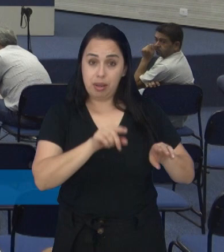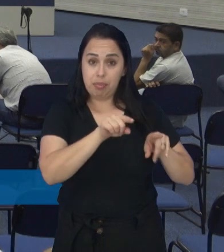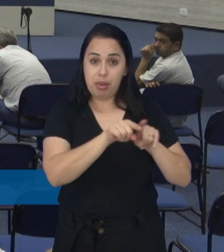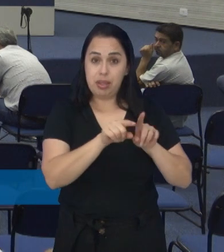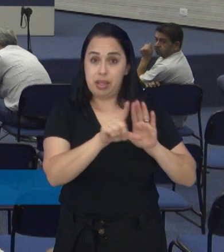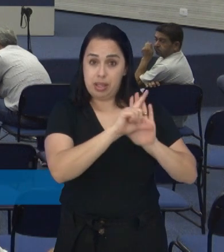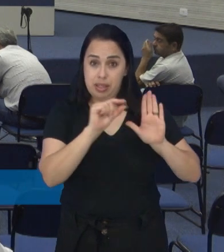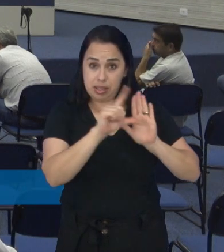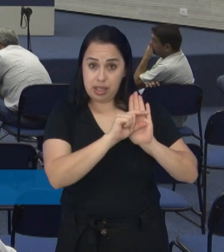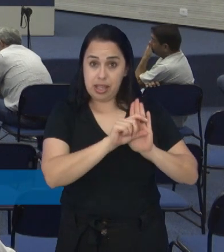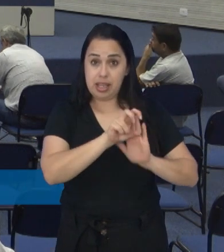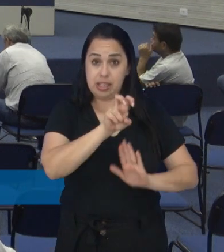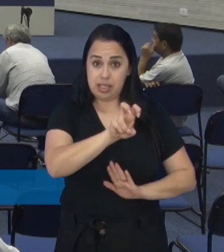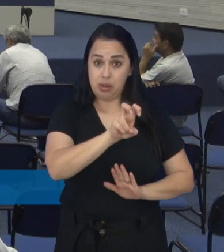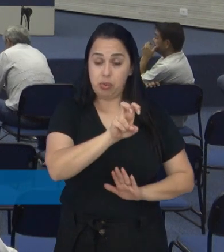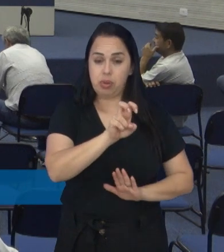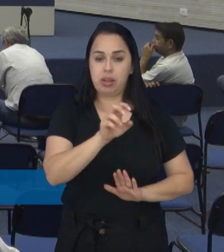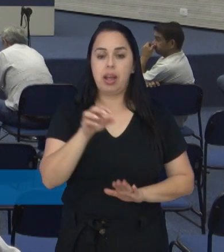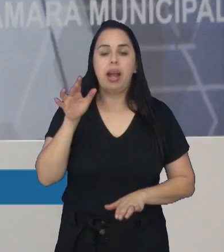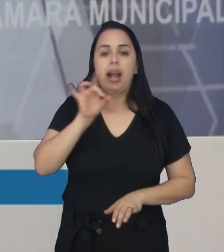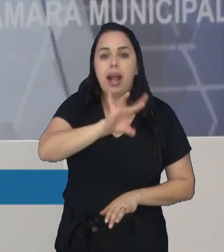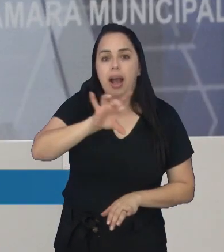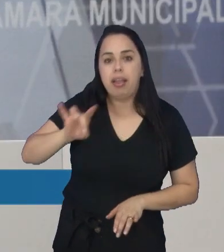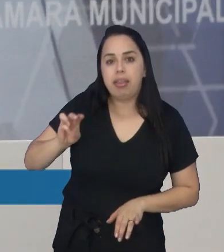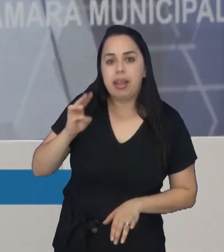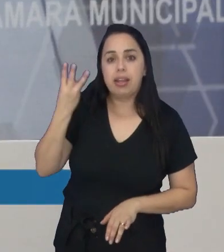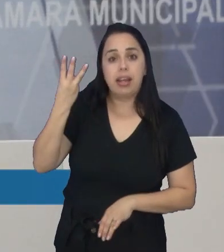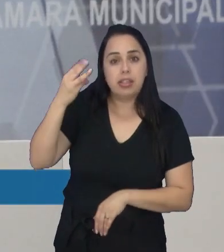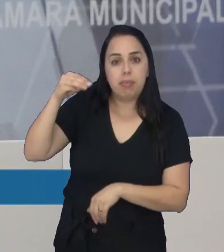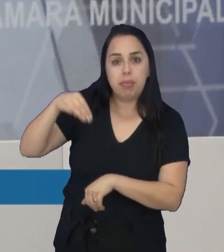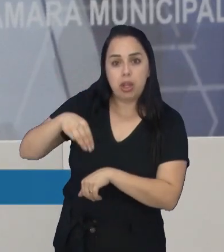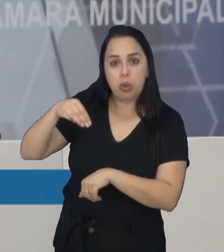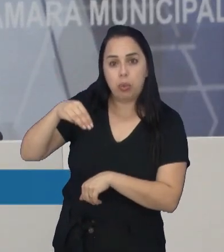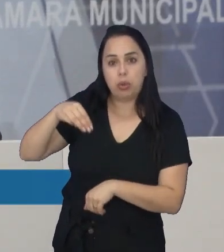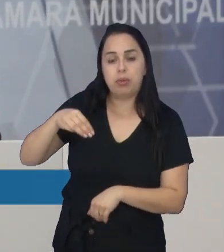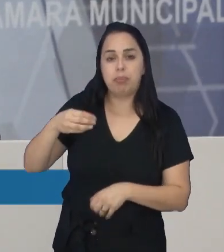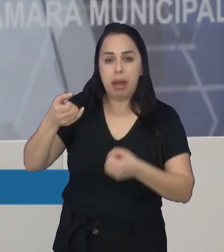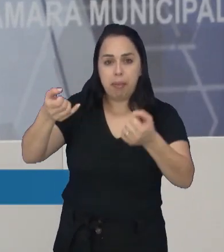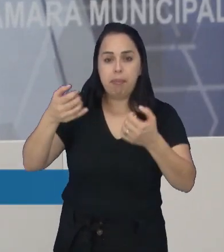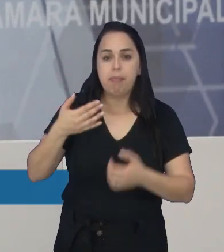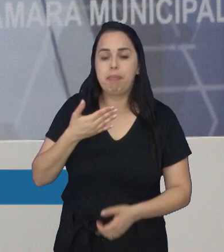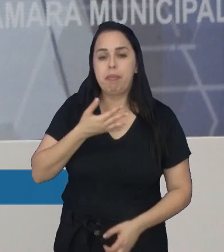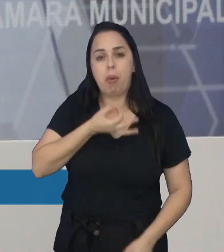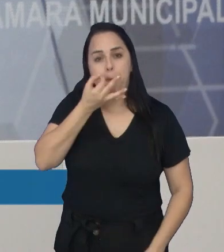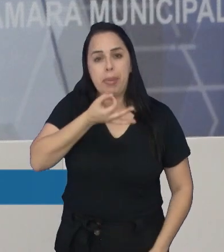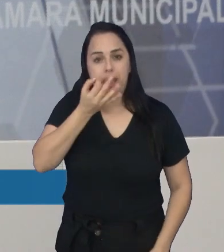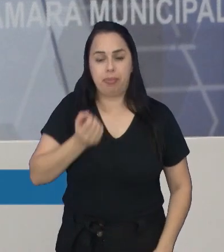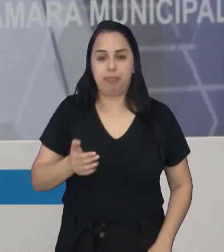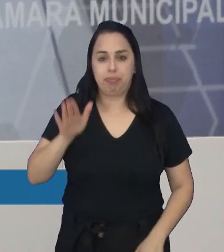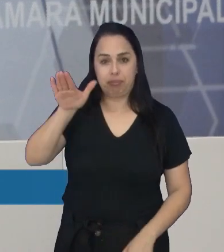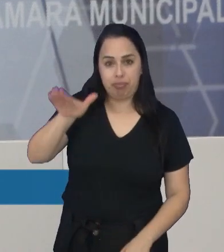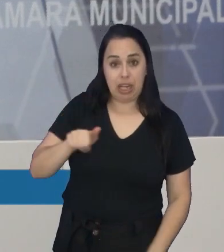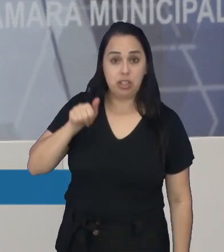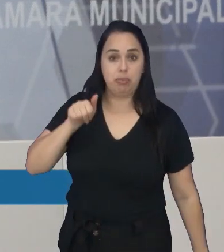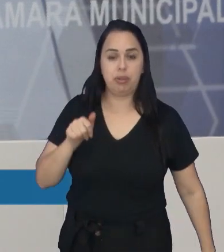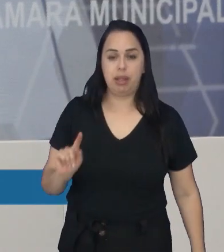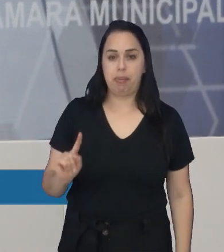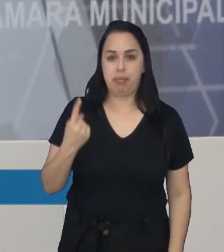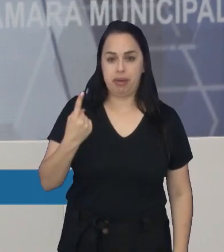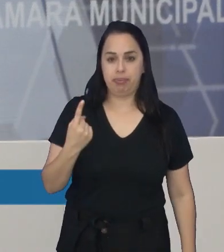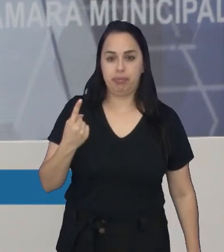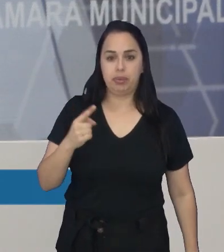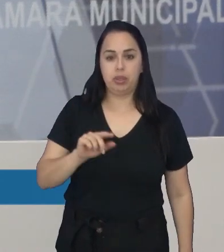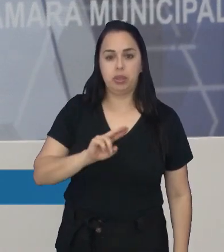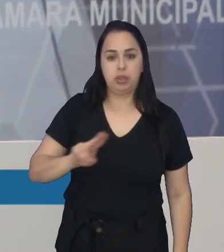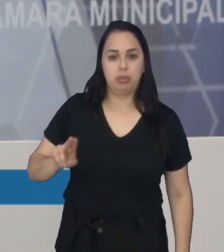cada manifestante tem até três minutos para se pronunciar chamamos a primeira escrita senhora